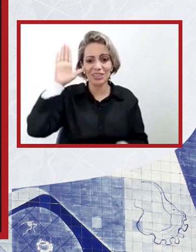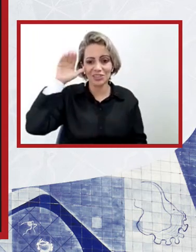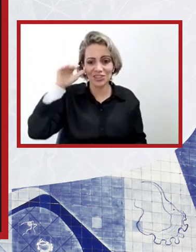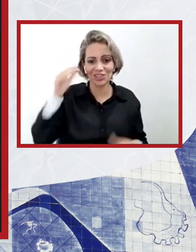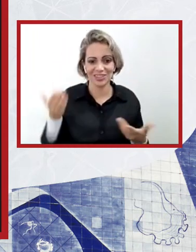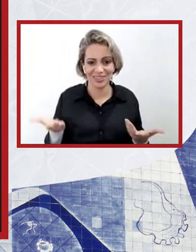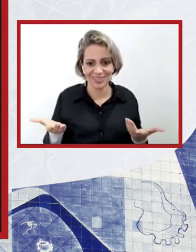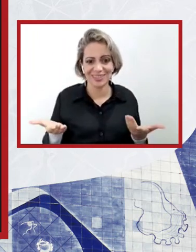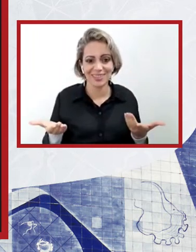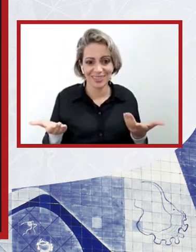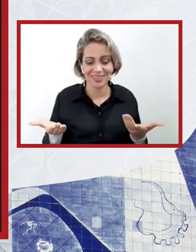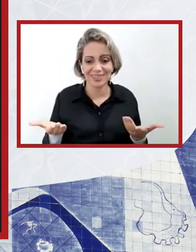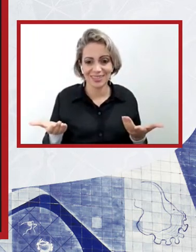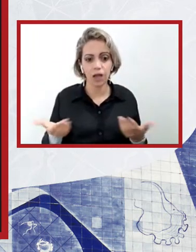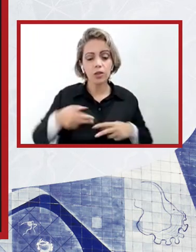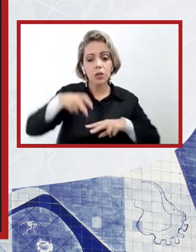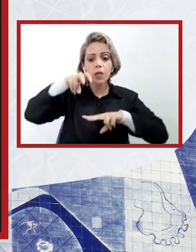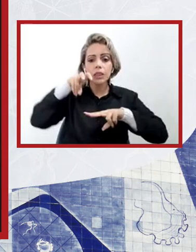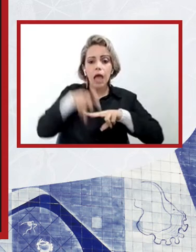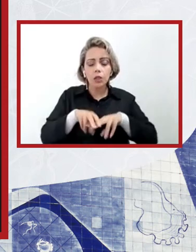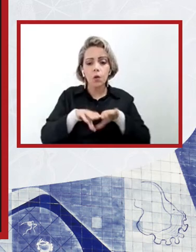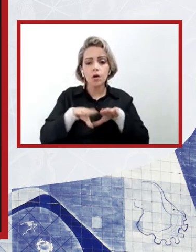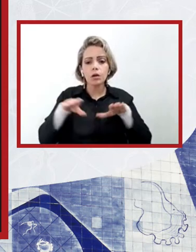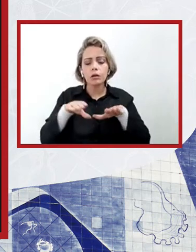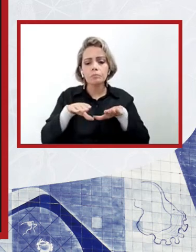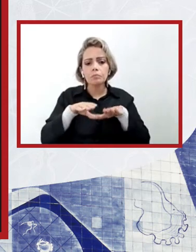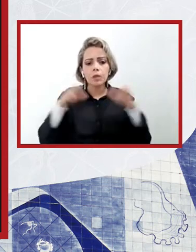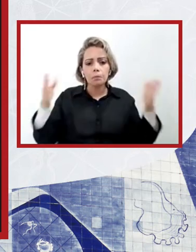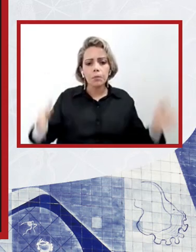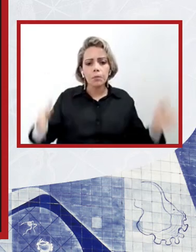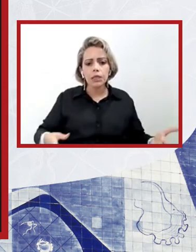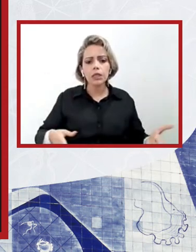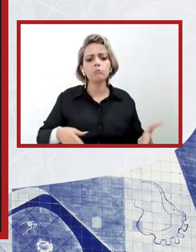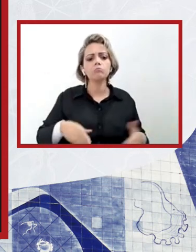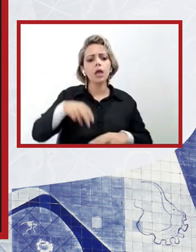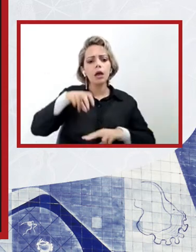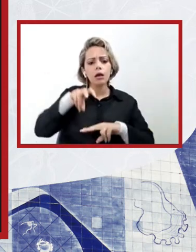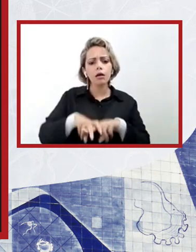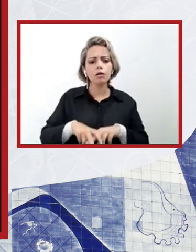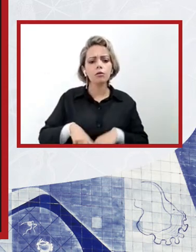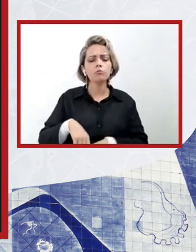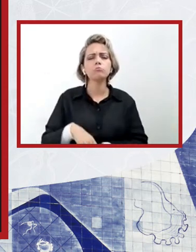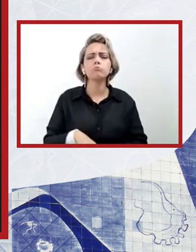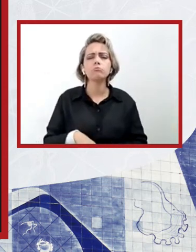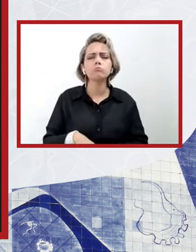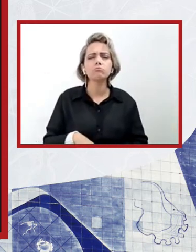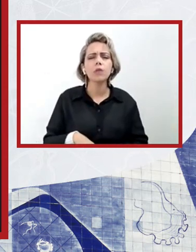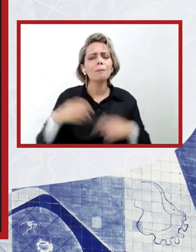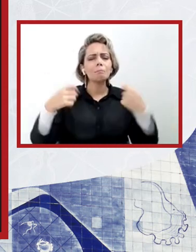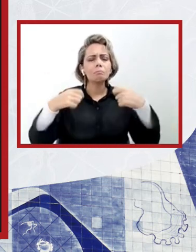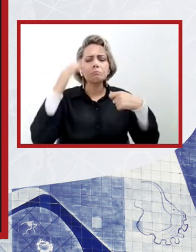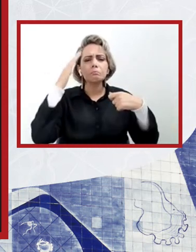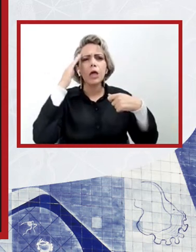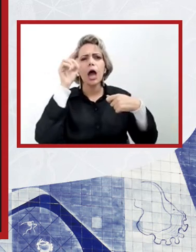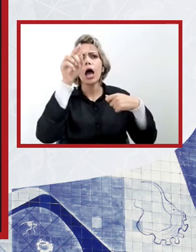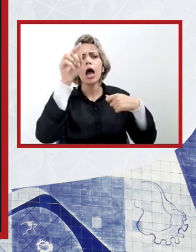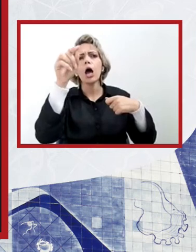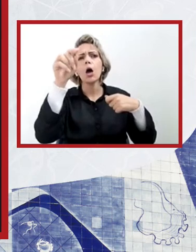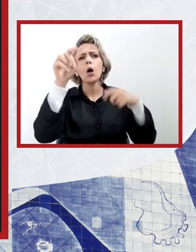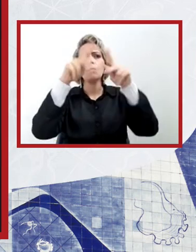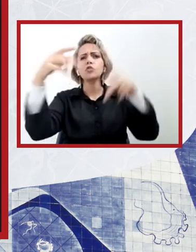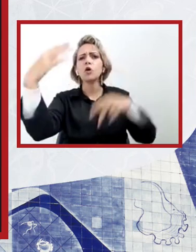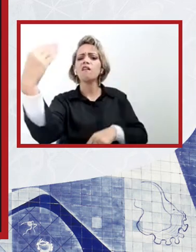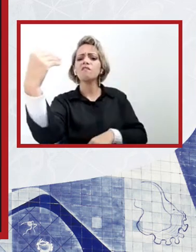ele tem que entender o que o professor está falando, o professor está escrevendo. Tá? Então, tem que entender o que o professor está